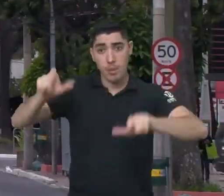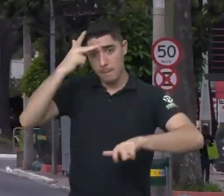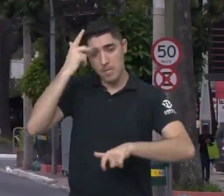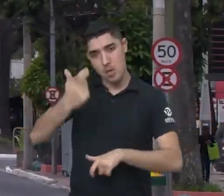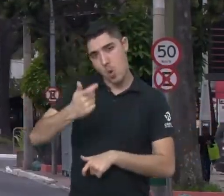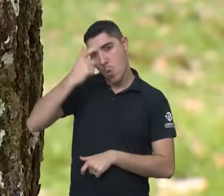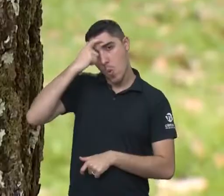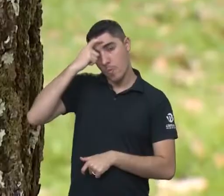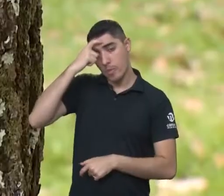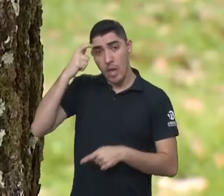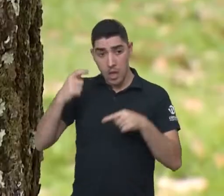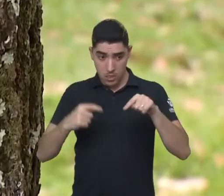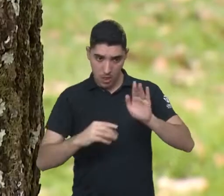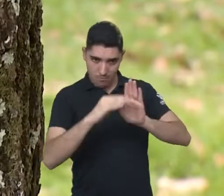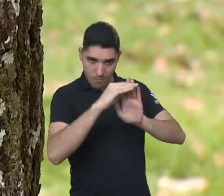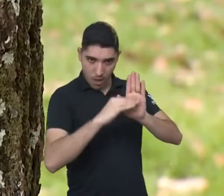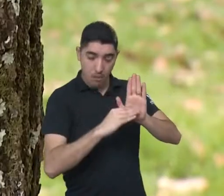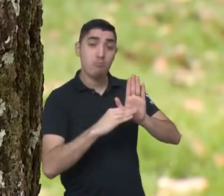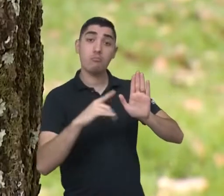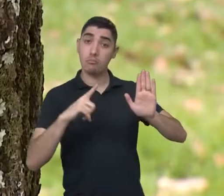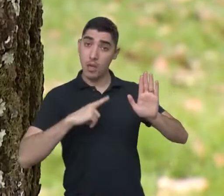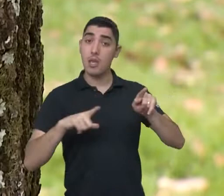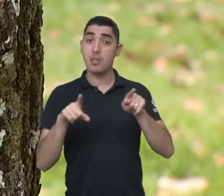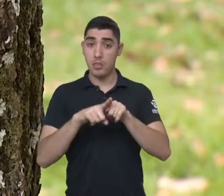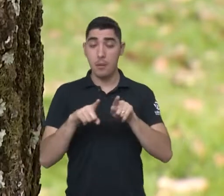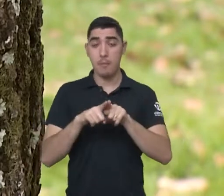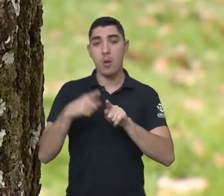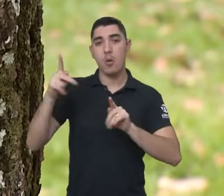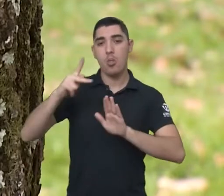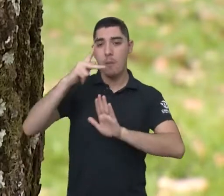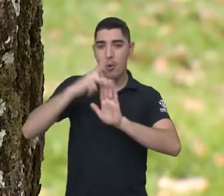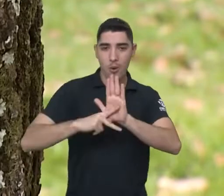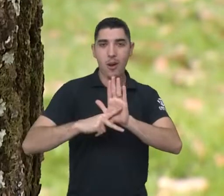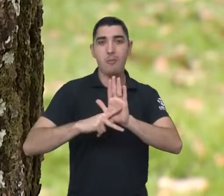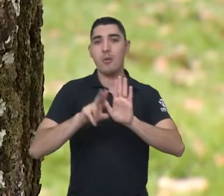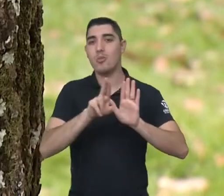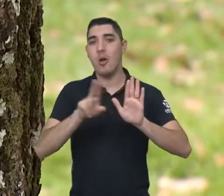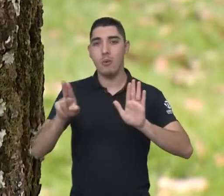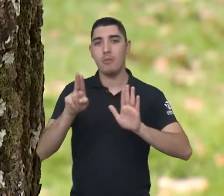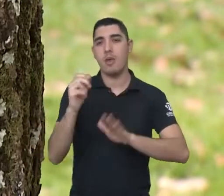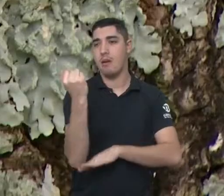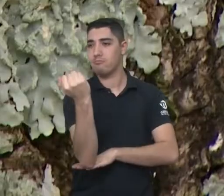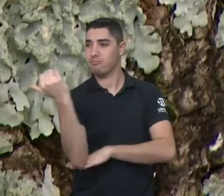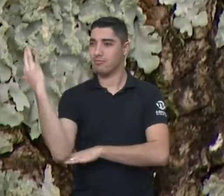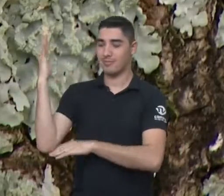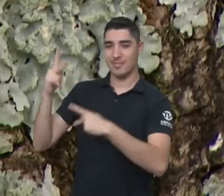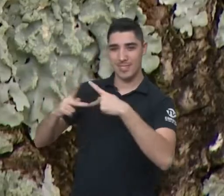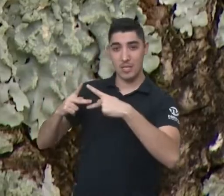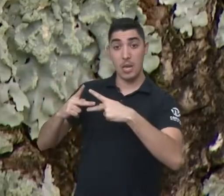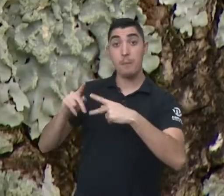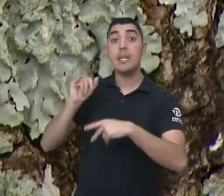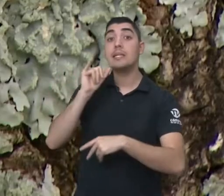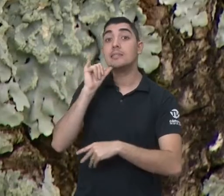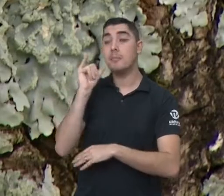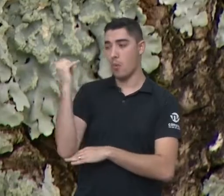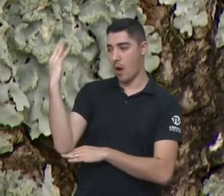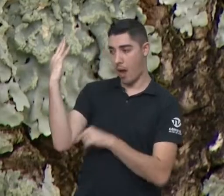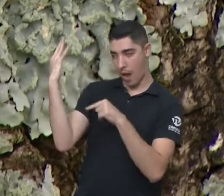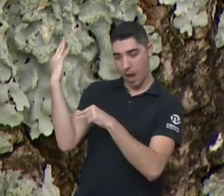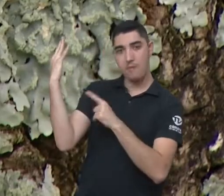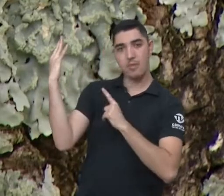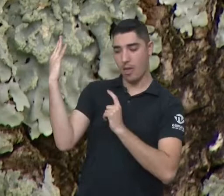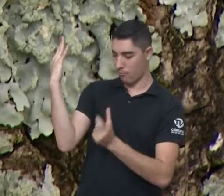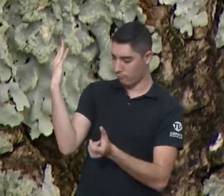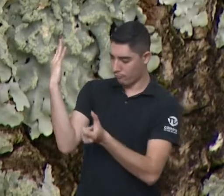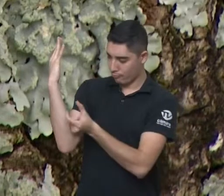a população. Dentro do Plano Municipal, existe ainda o Programa Arboriza São José, que cataloga as árvores existentes